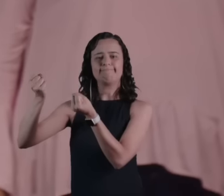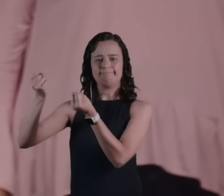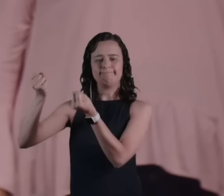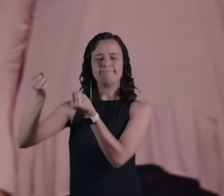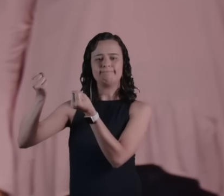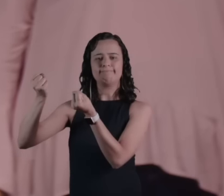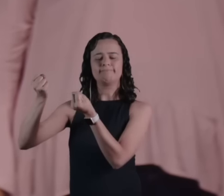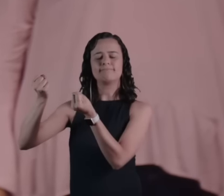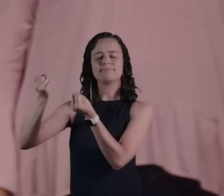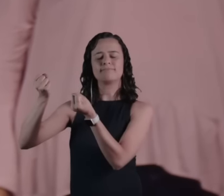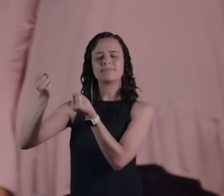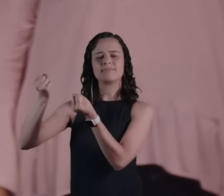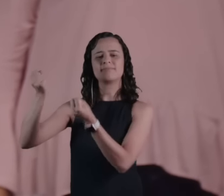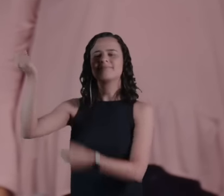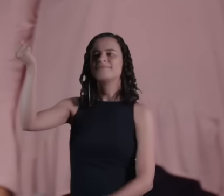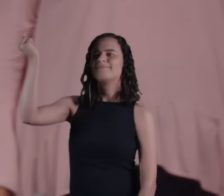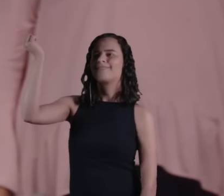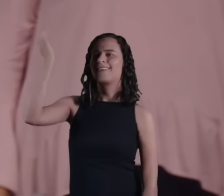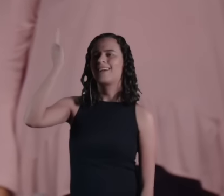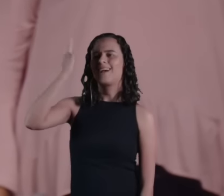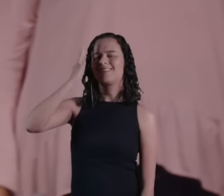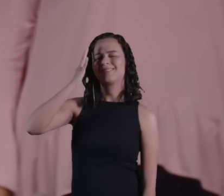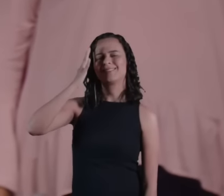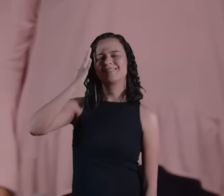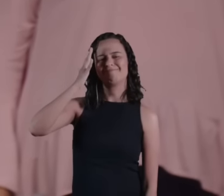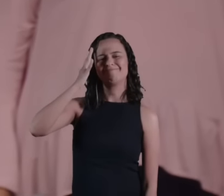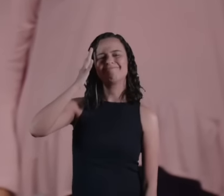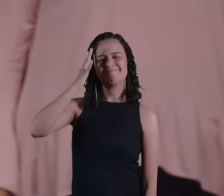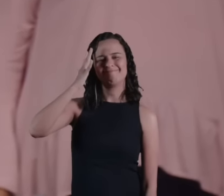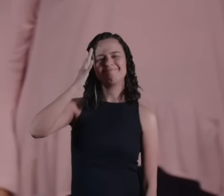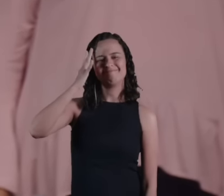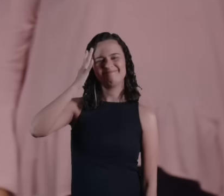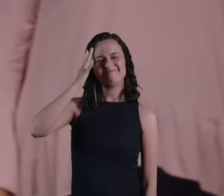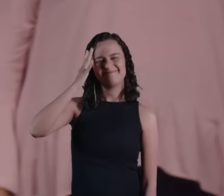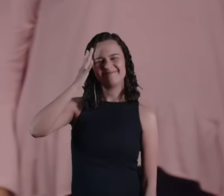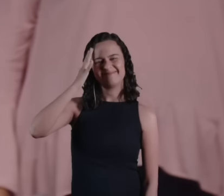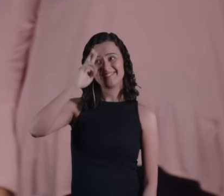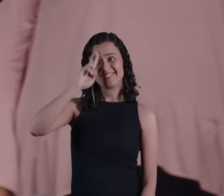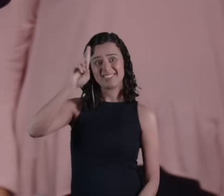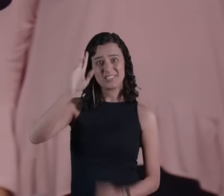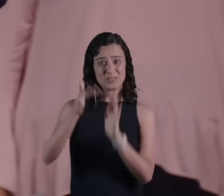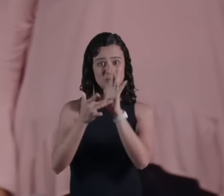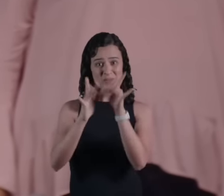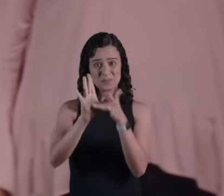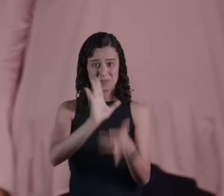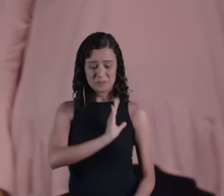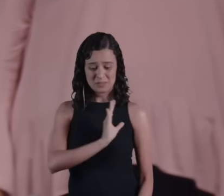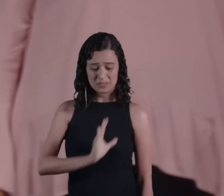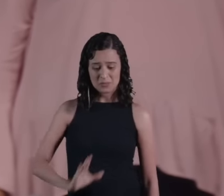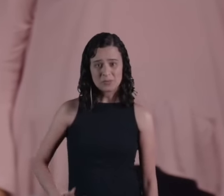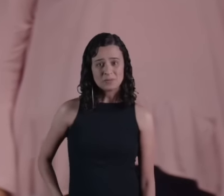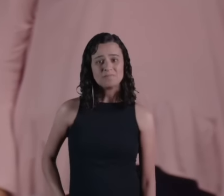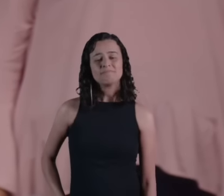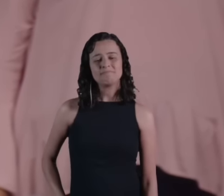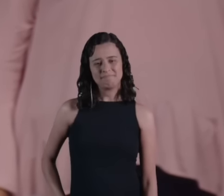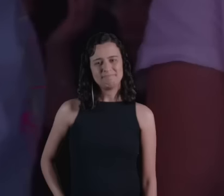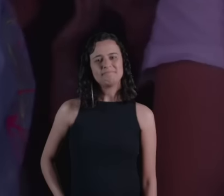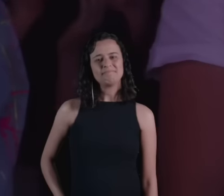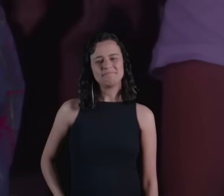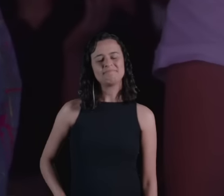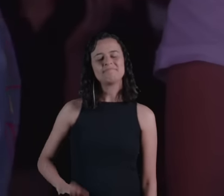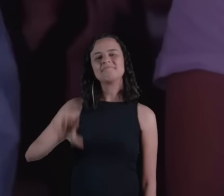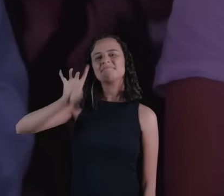E que essa graça maravilhosa do nosso Senhor Jesus Cristo, e